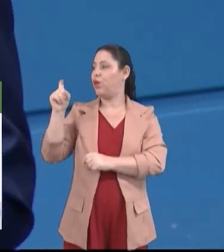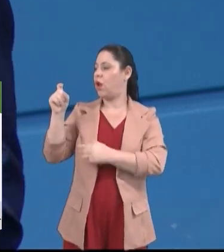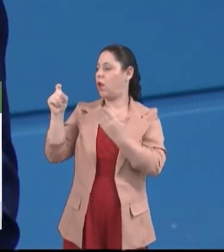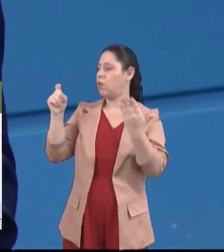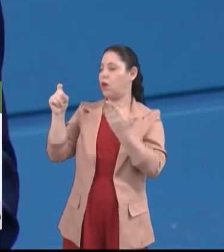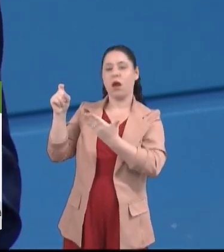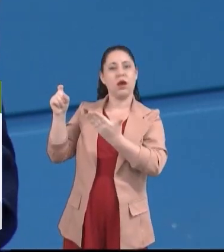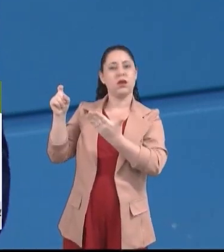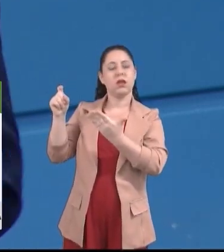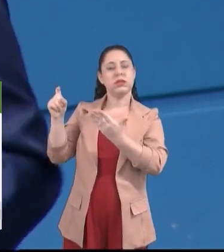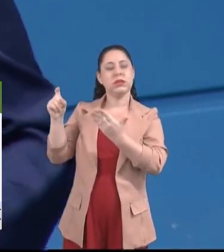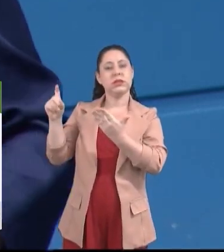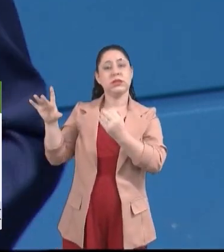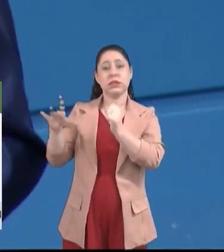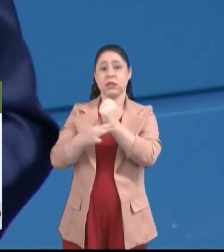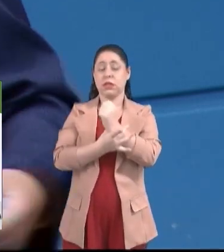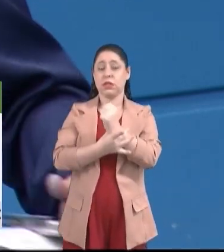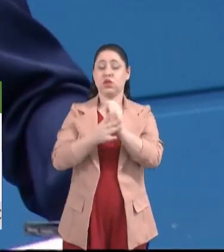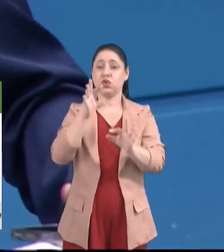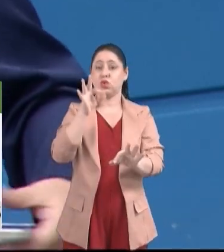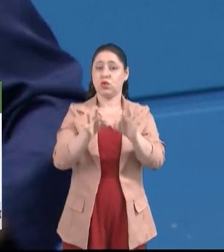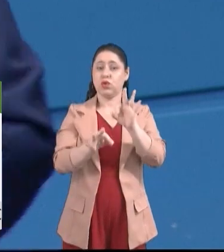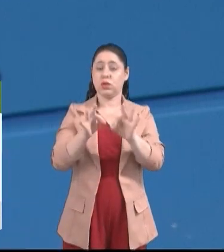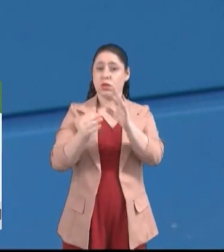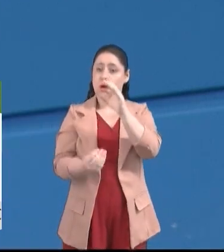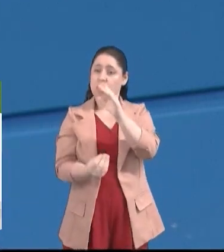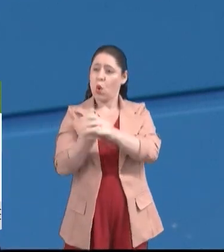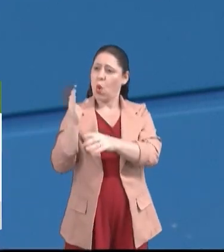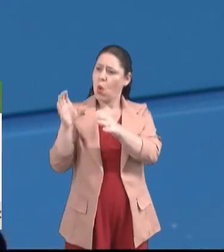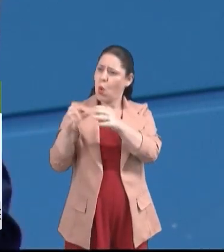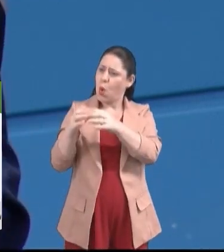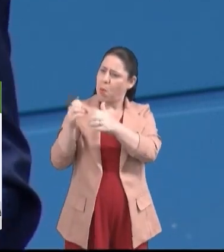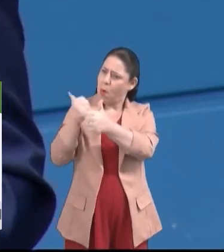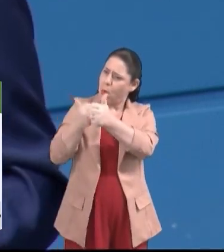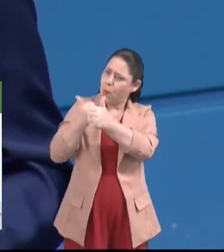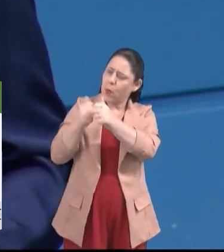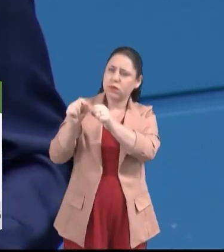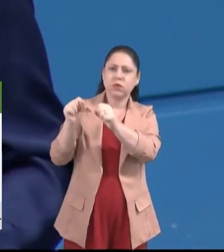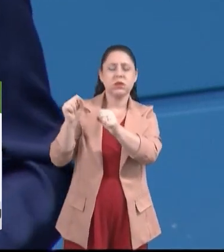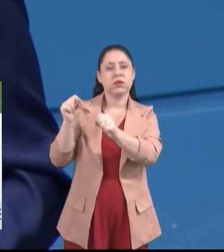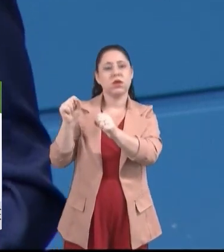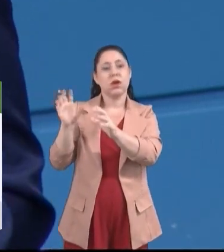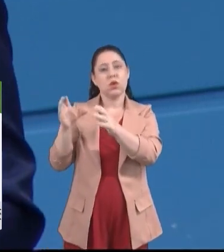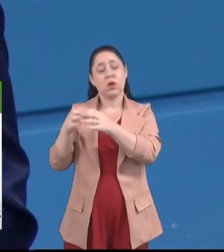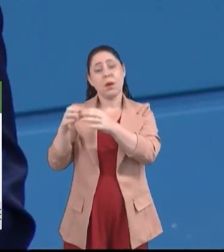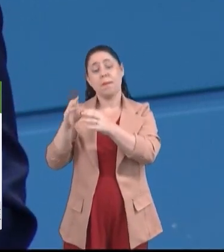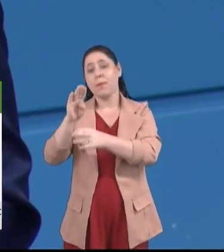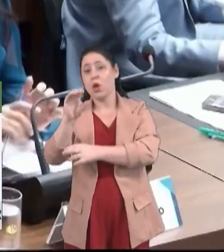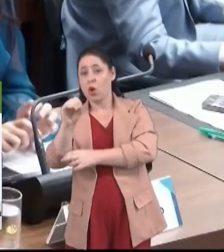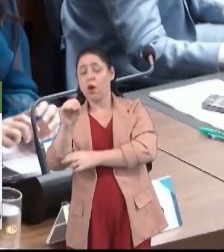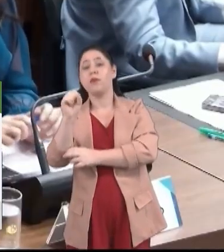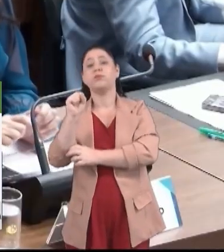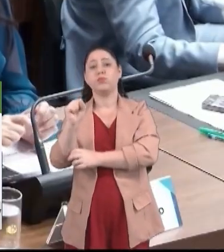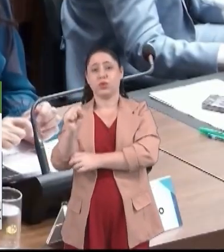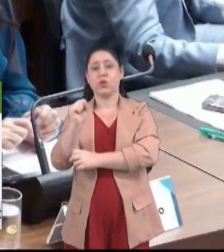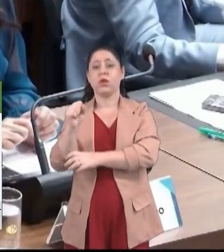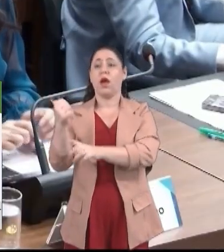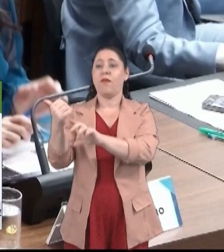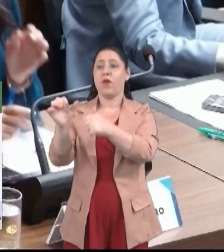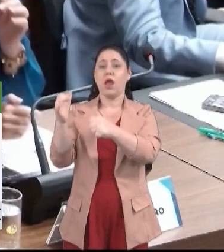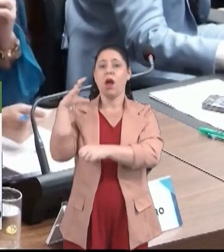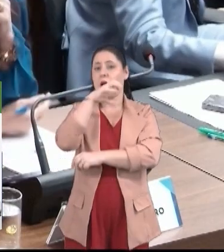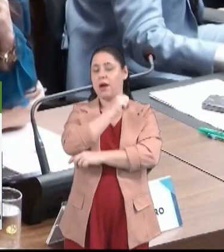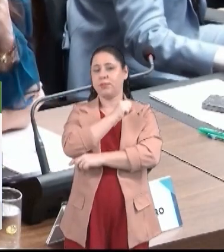que agora a Sejusp decidiu por esse grupo de trabalho, vamos dizer assim, uma força-tarefa para que esses boletins de ocorrência